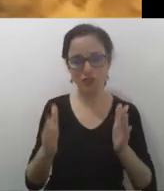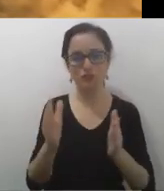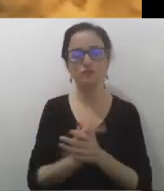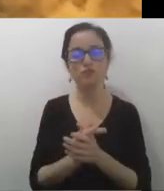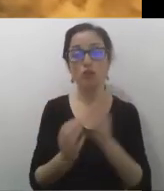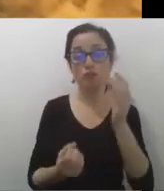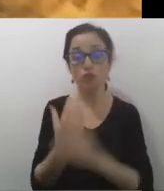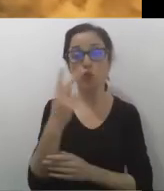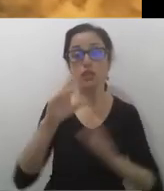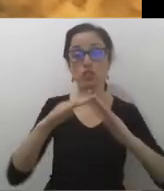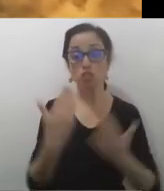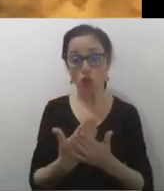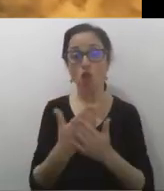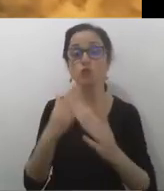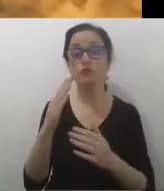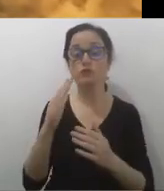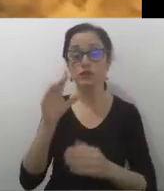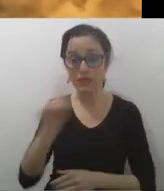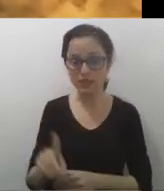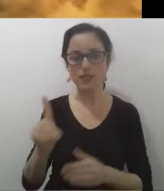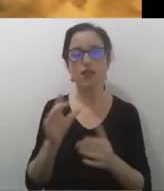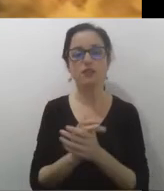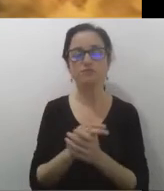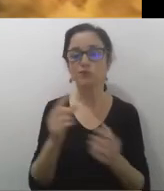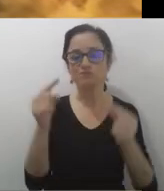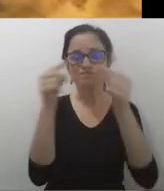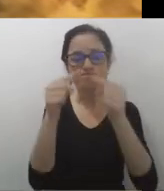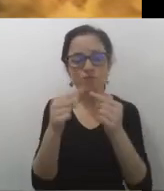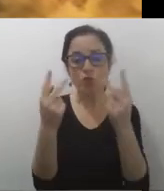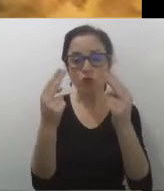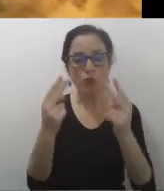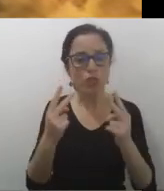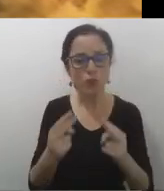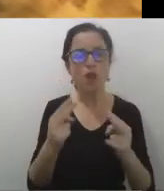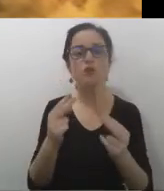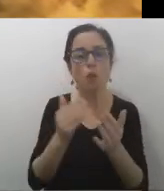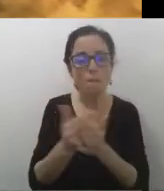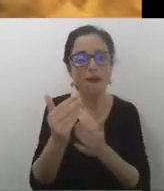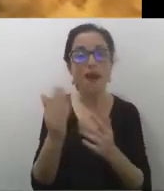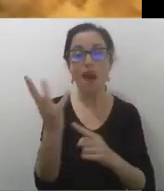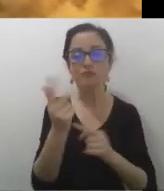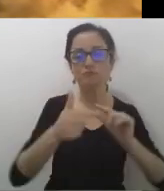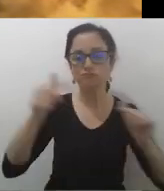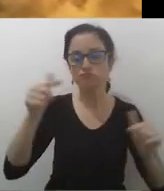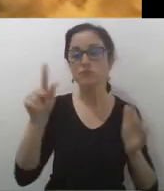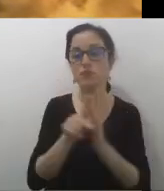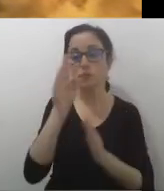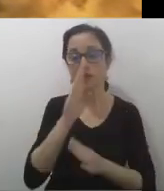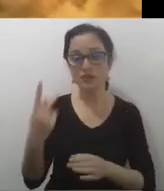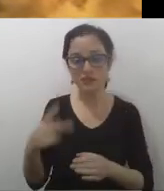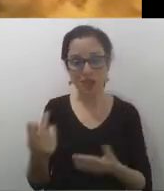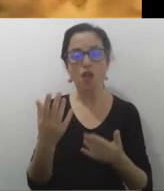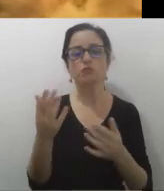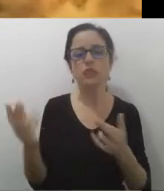XX. A fundação das duas primeiras escolas de design tem, entre as suas coincidências, o surgimento da arte concreta